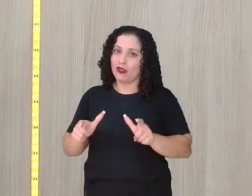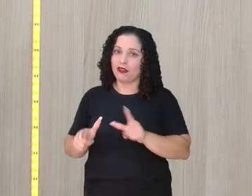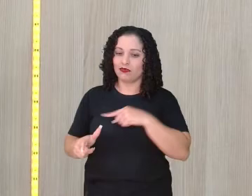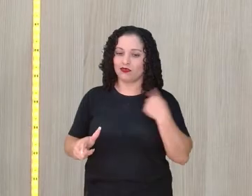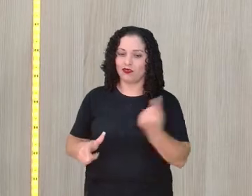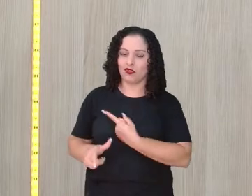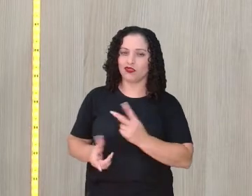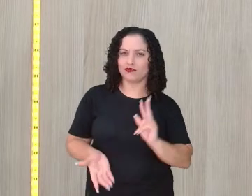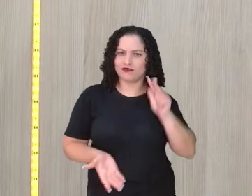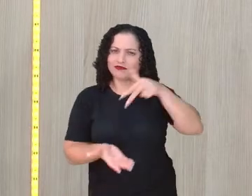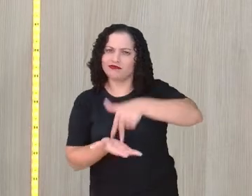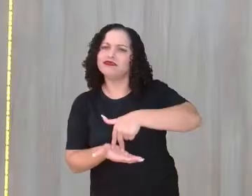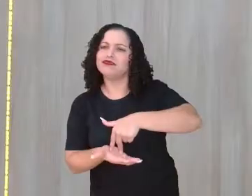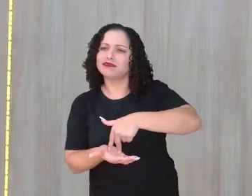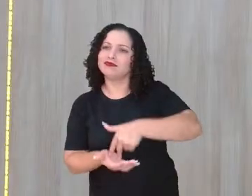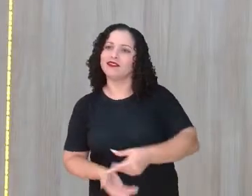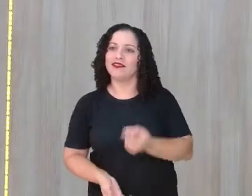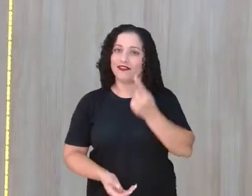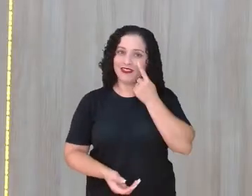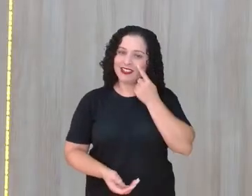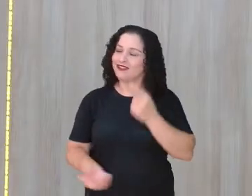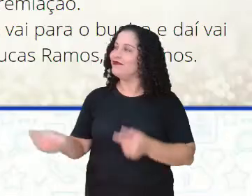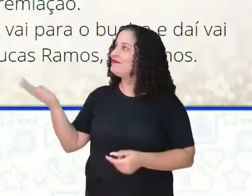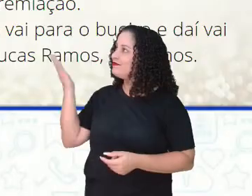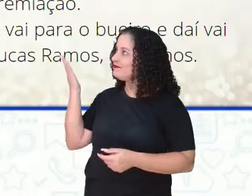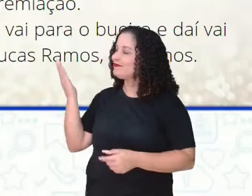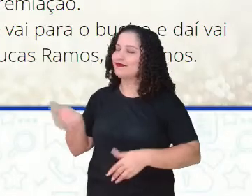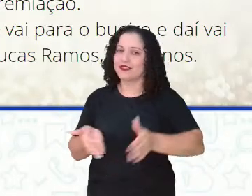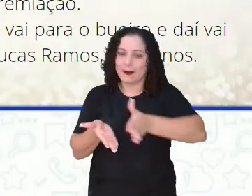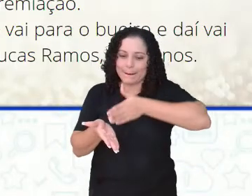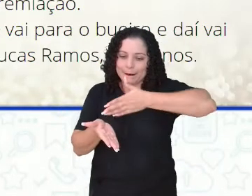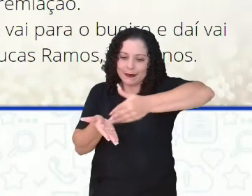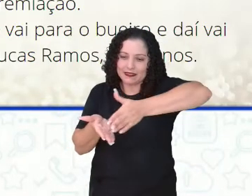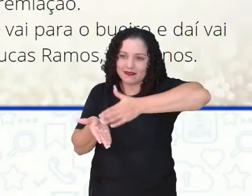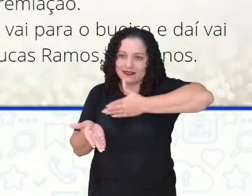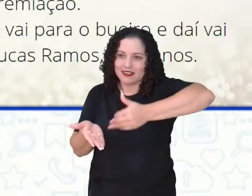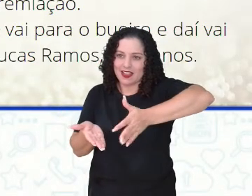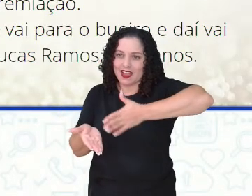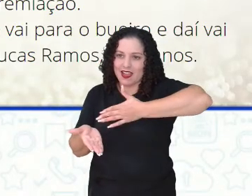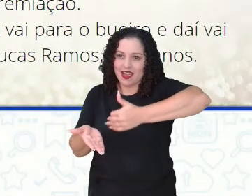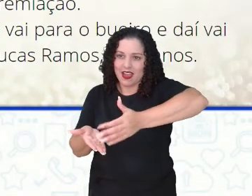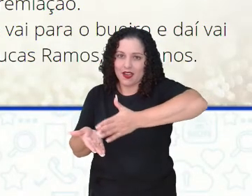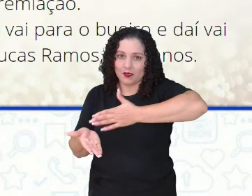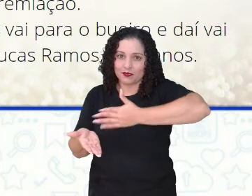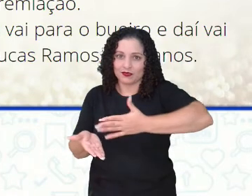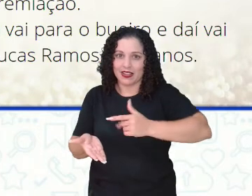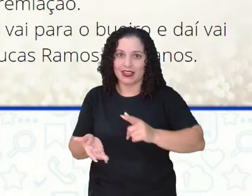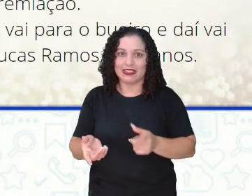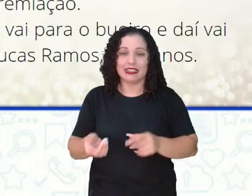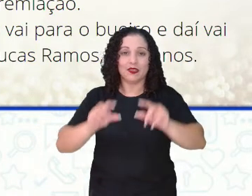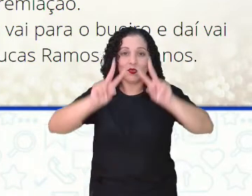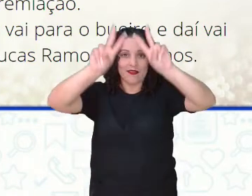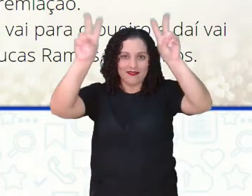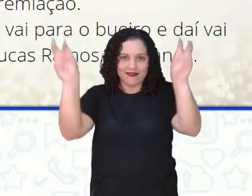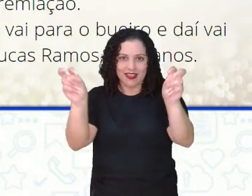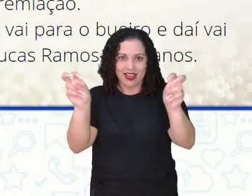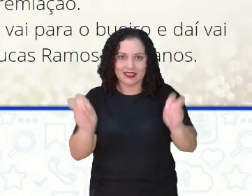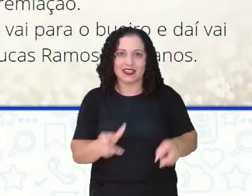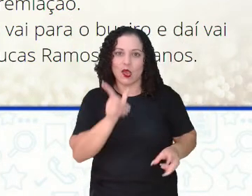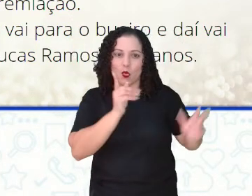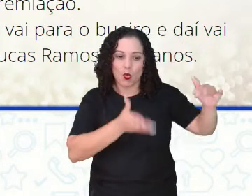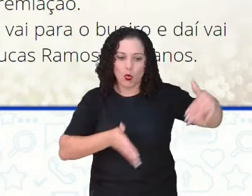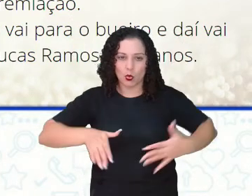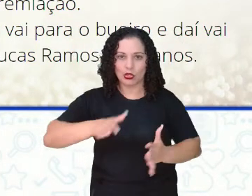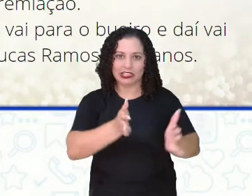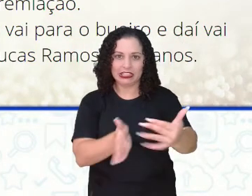é? Exatamente. E olha a imagem, eles pintaram, né, e colocaram um rio passa por aqui, e passa mesmo, não é? É verdade.